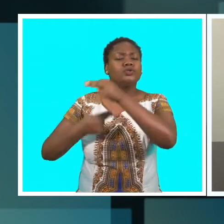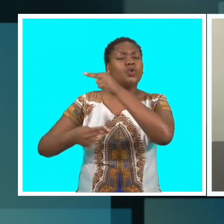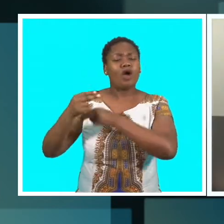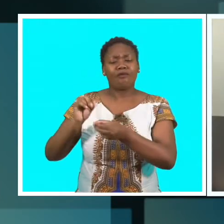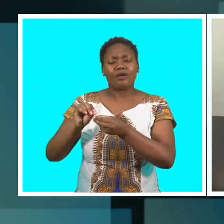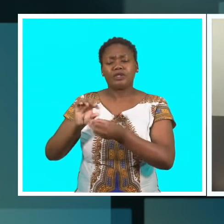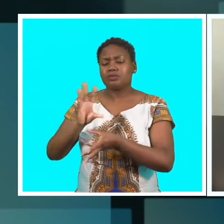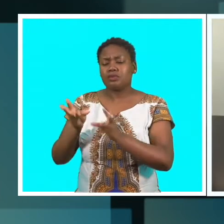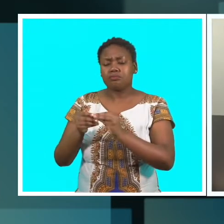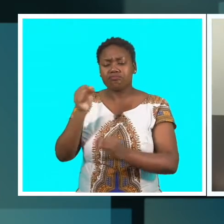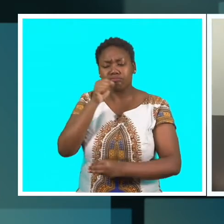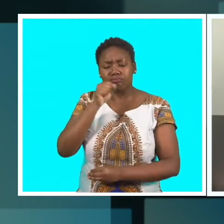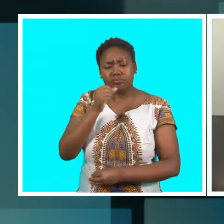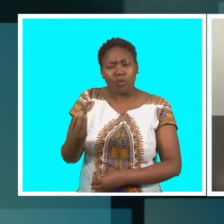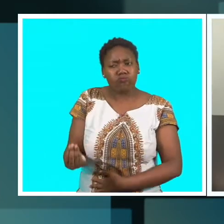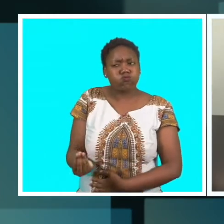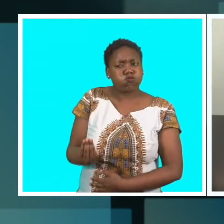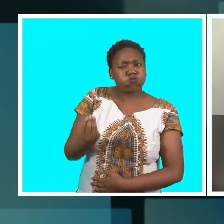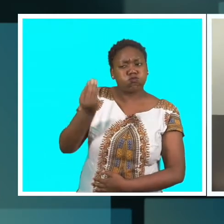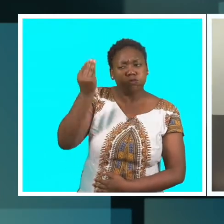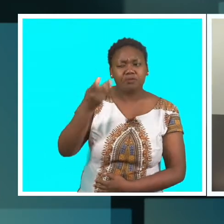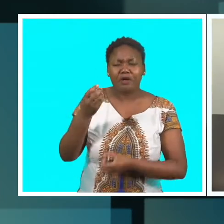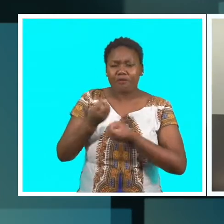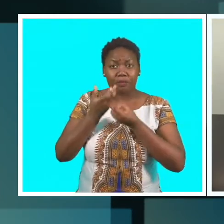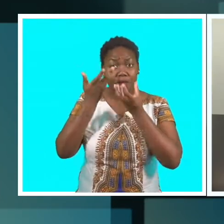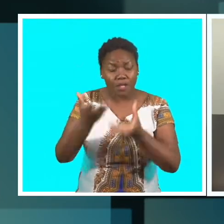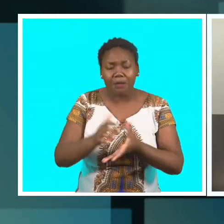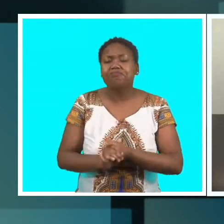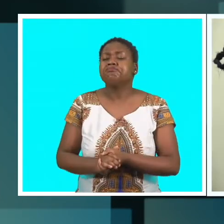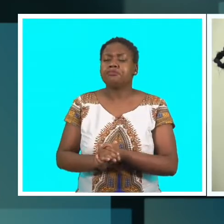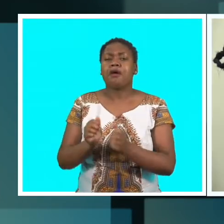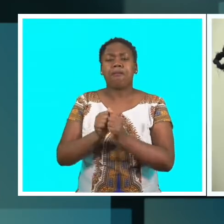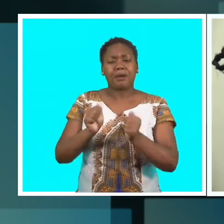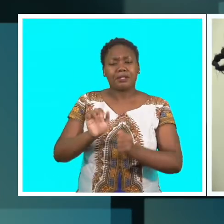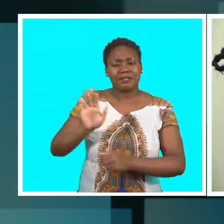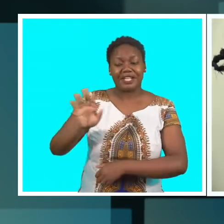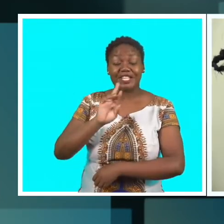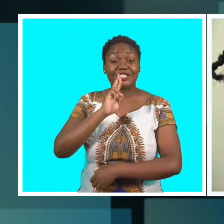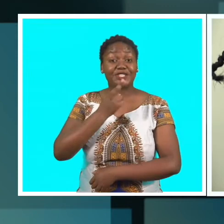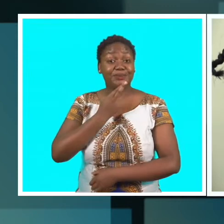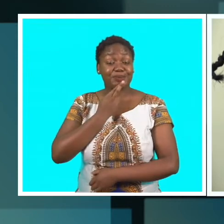Tentamos obter informações sobre a infância da artista, mas a resposta foi...